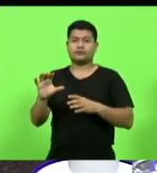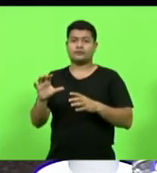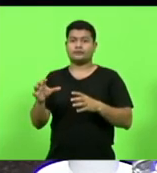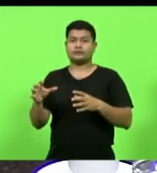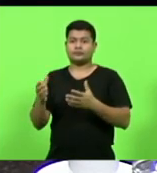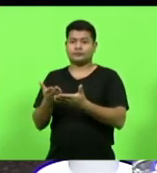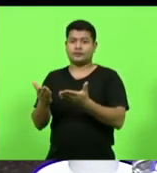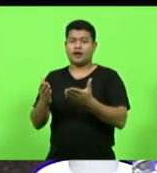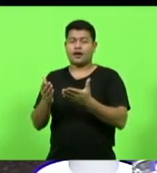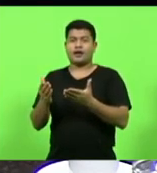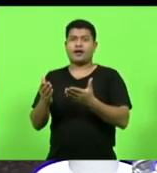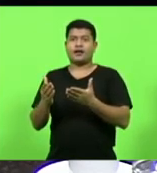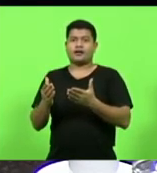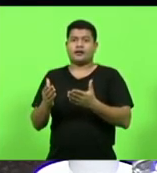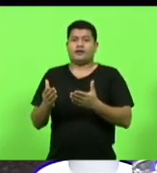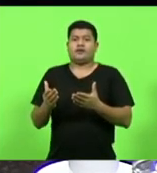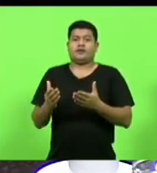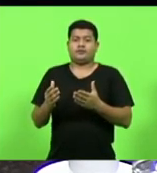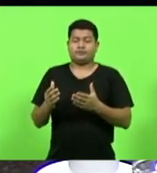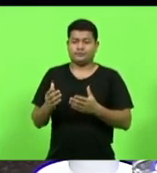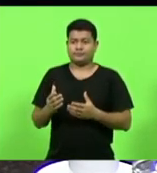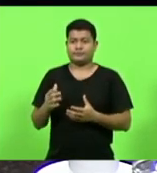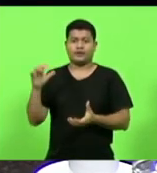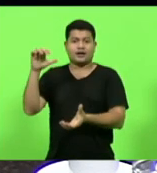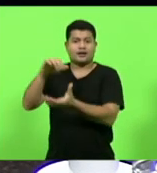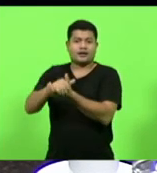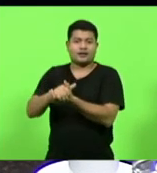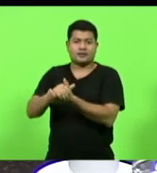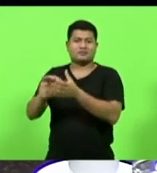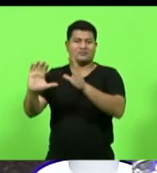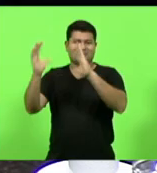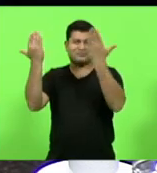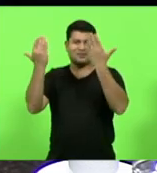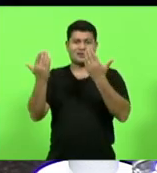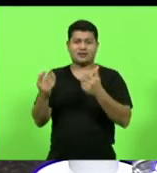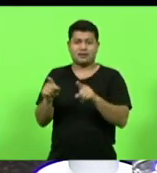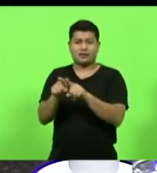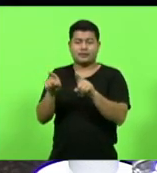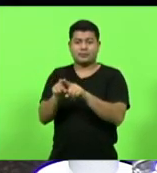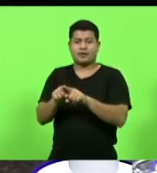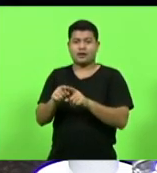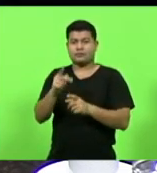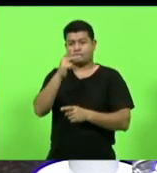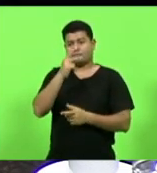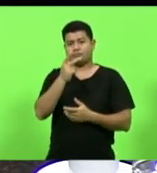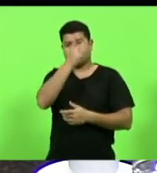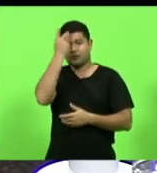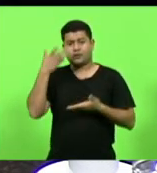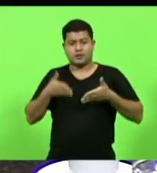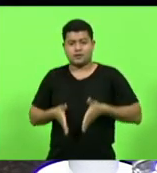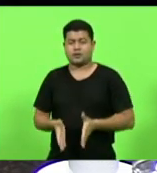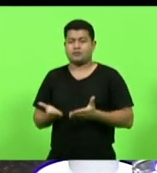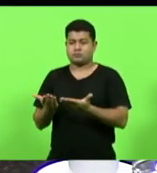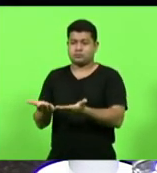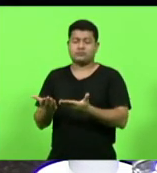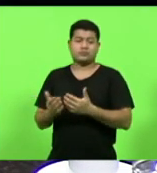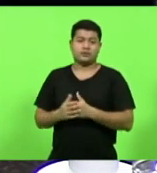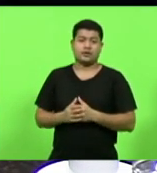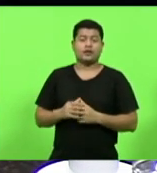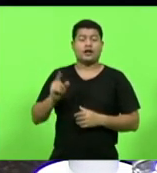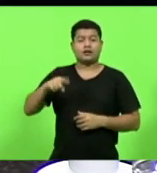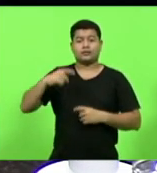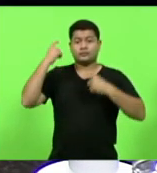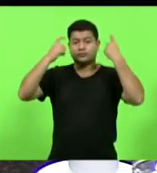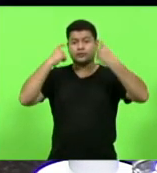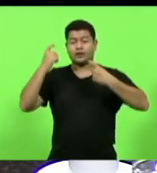e batizados. Então, há uma preocupação grande da comissão, há uma preocupação grande da Assembleia Legislativa, e eu